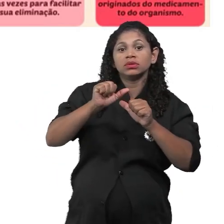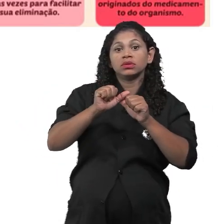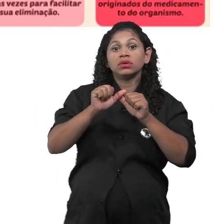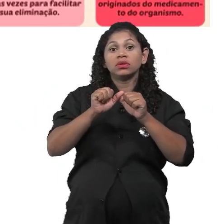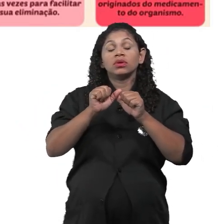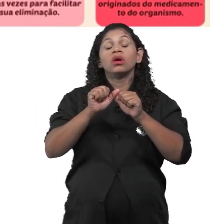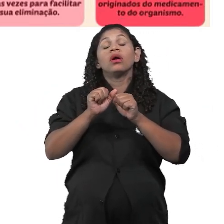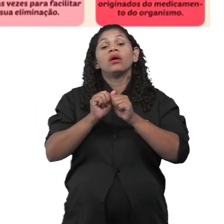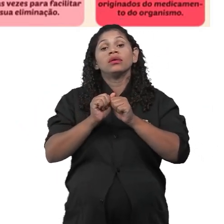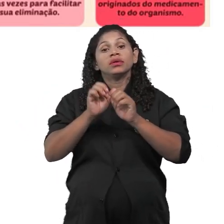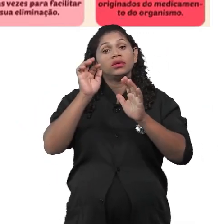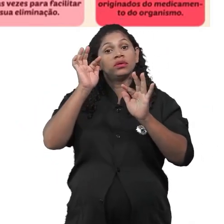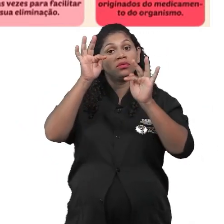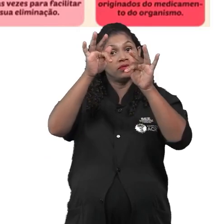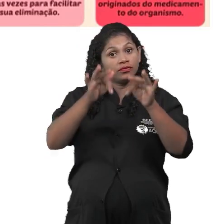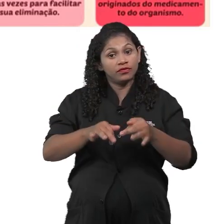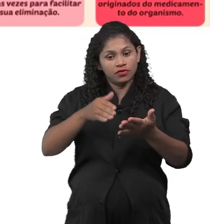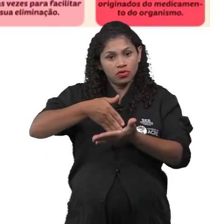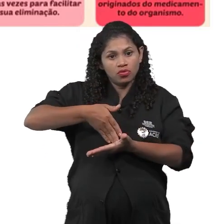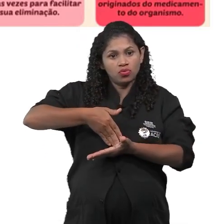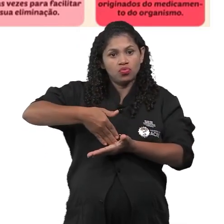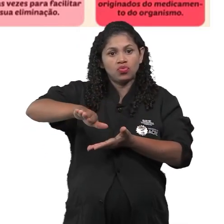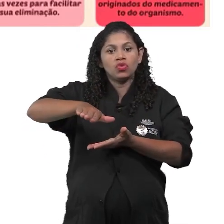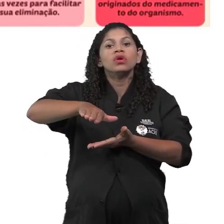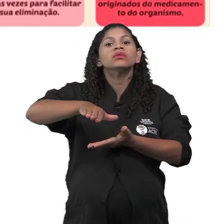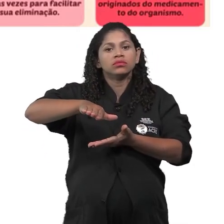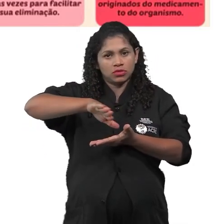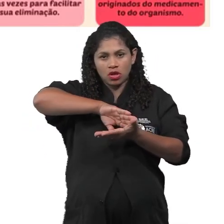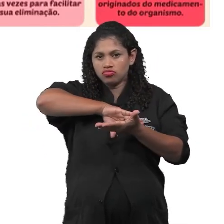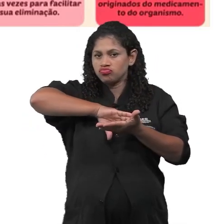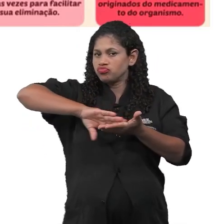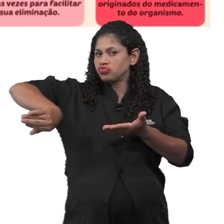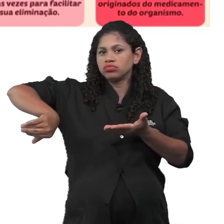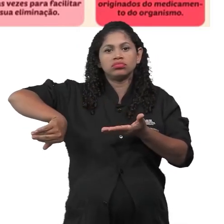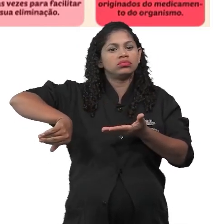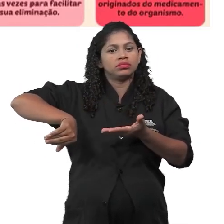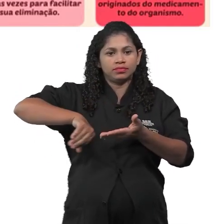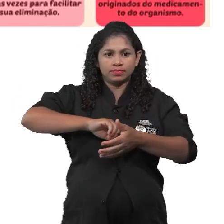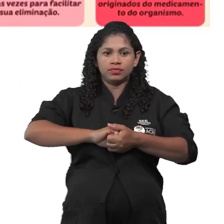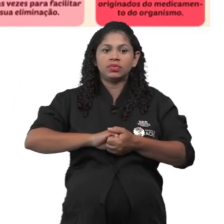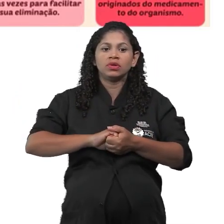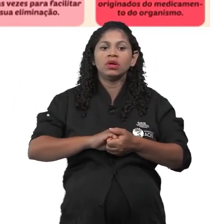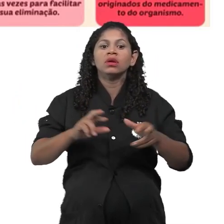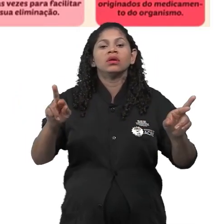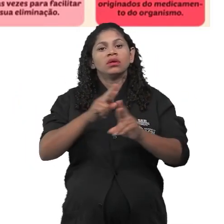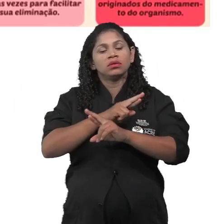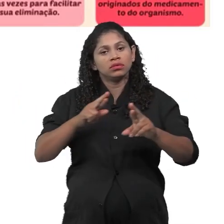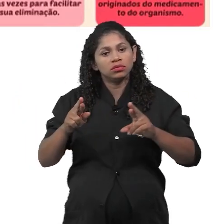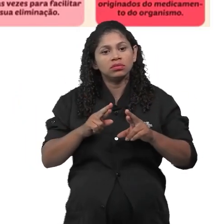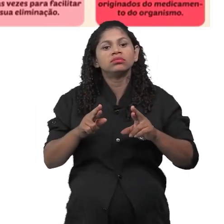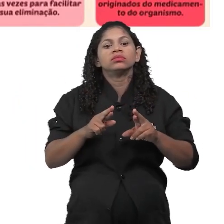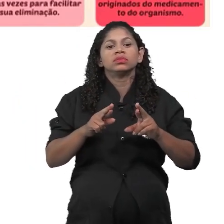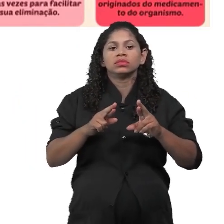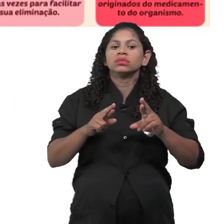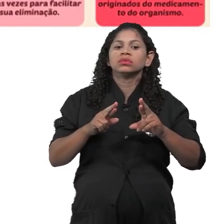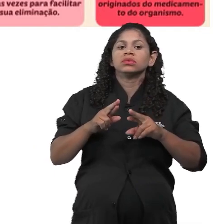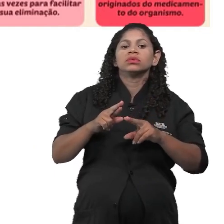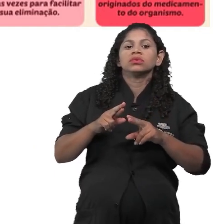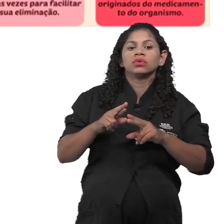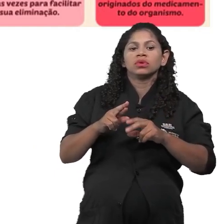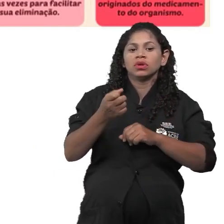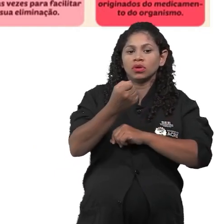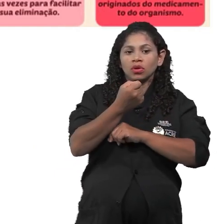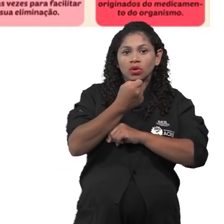é eliminado ali, esse fármaco, como a gente viu ali no videozinho. E aqui também, em relação à farmacocinética, tem a relação